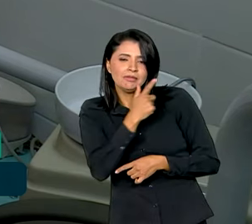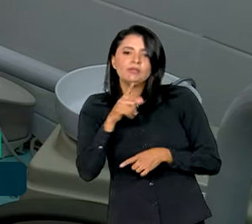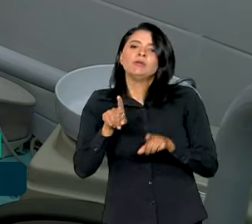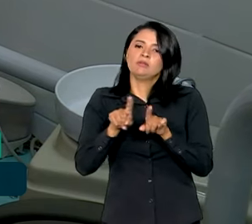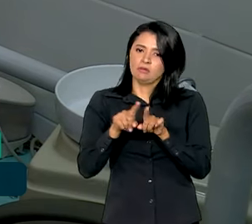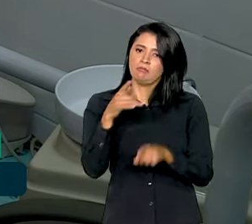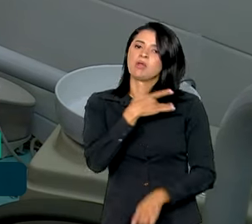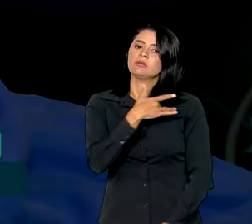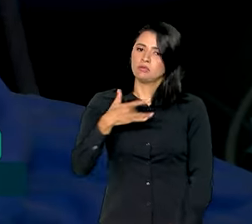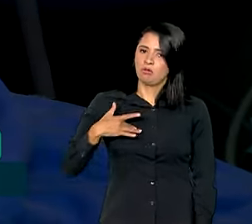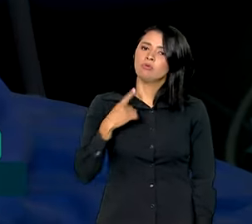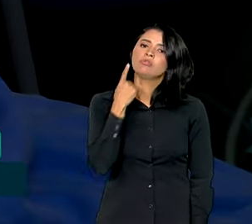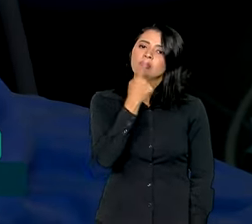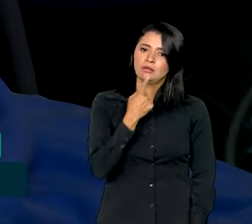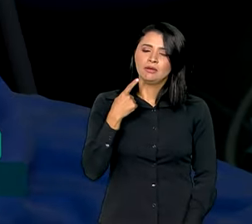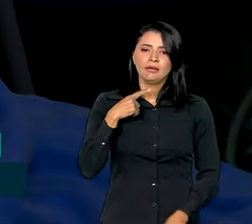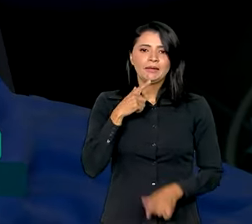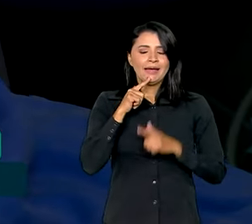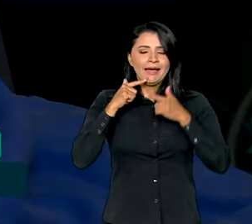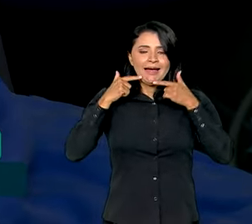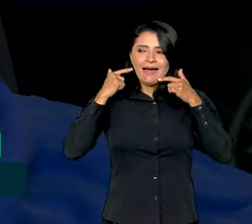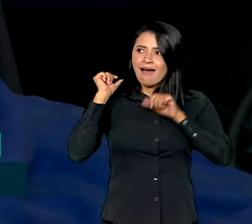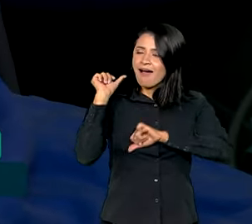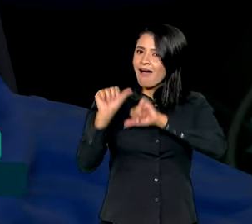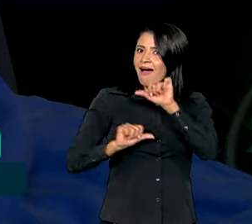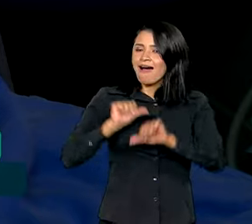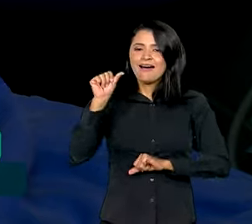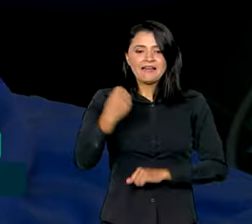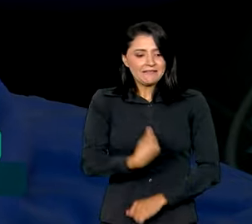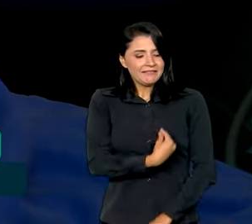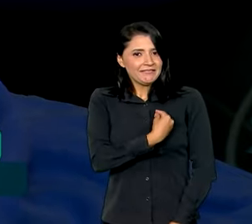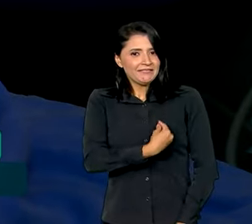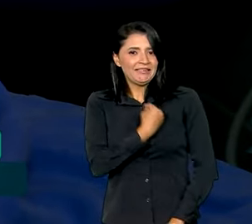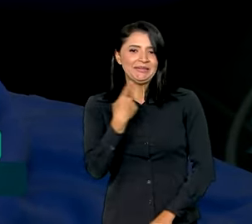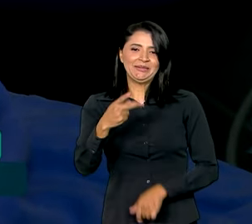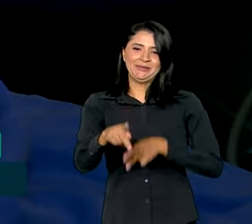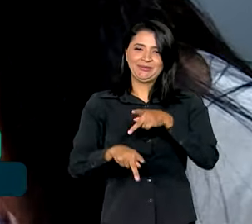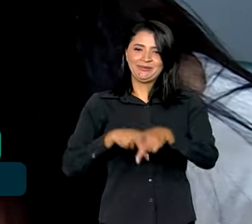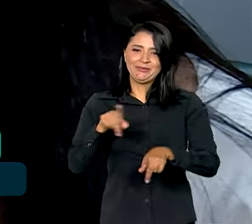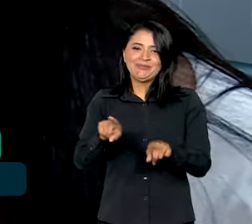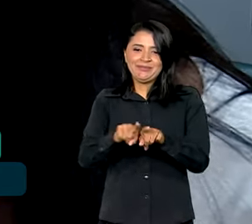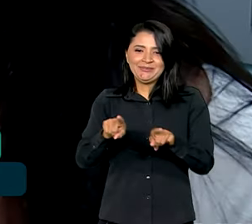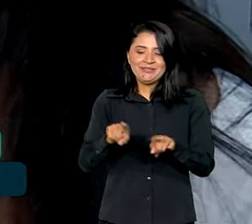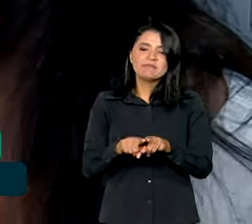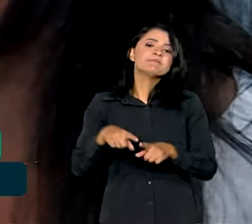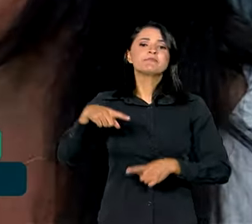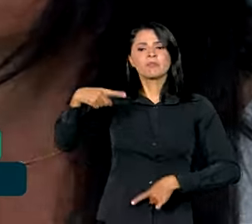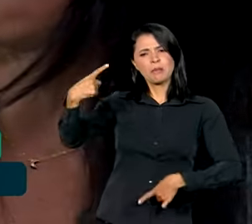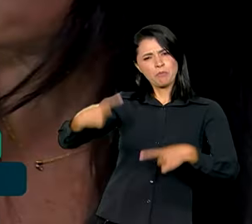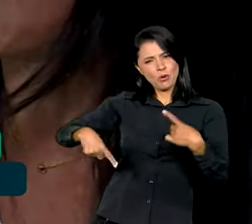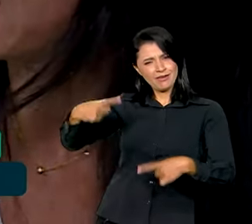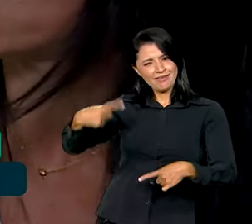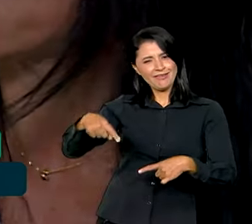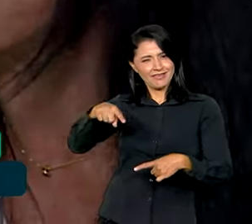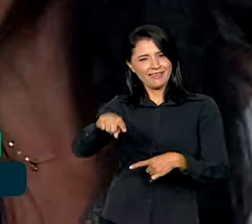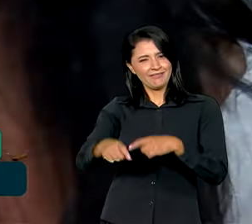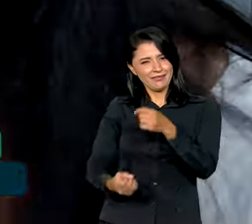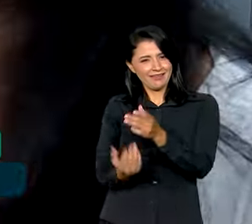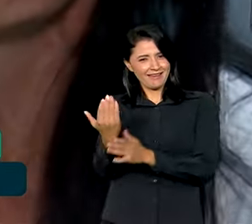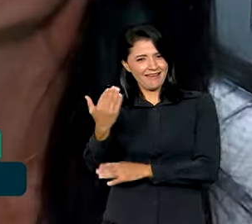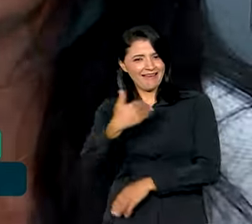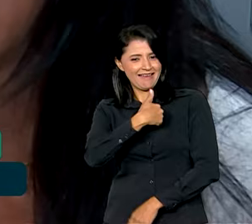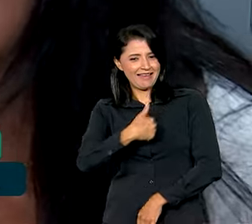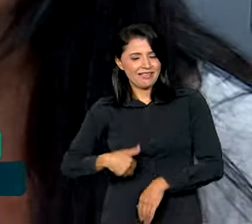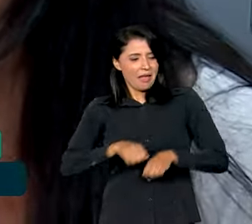em saúde bucal muda o sorriso e a vida da população. Essa política aqui